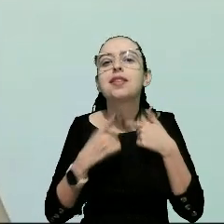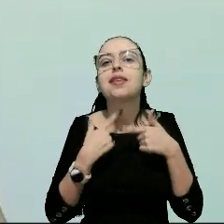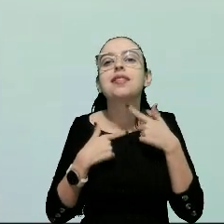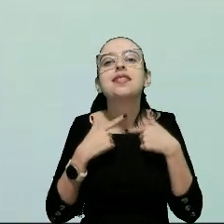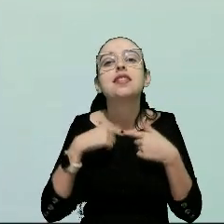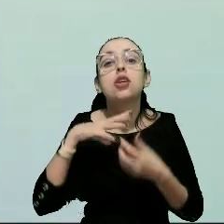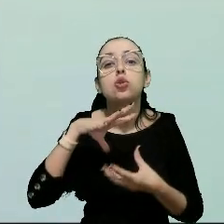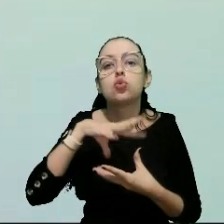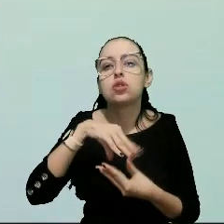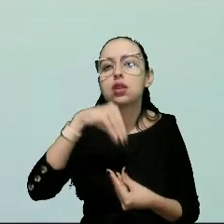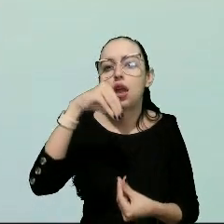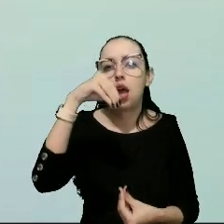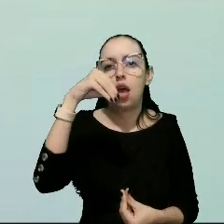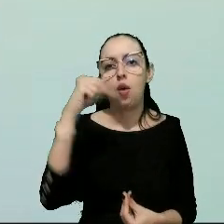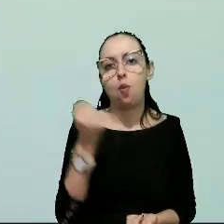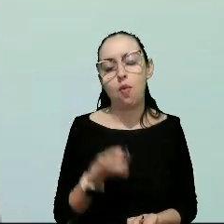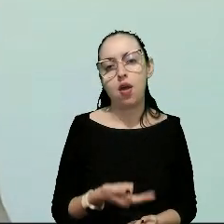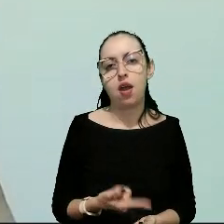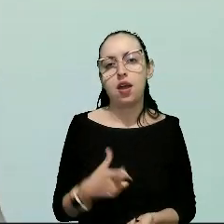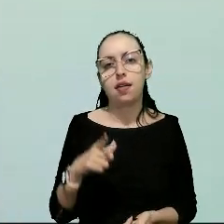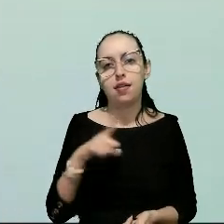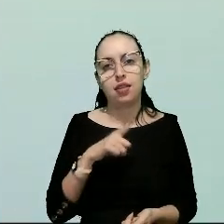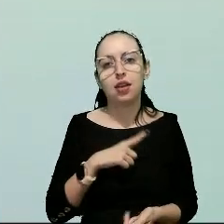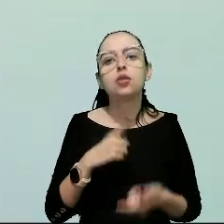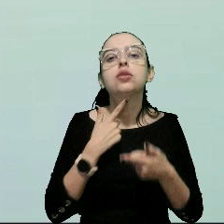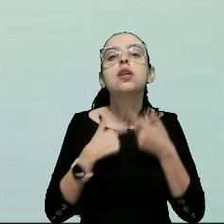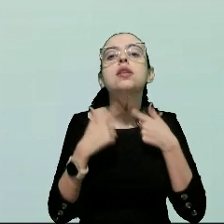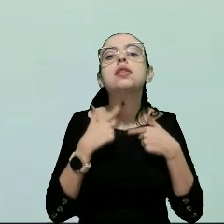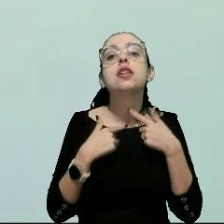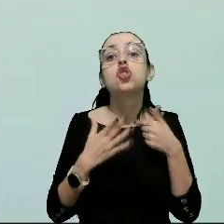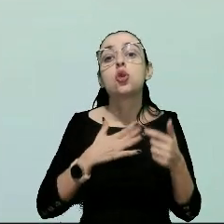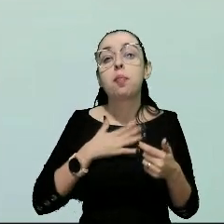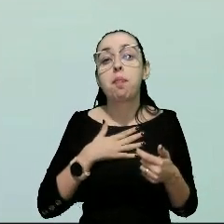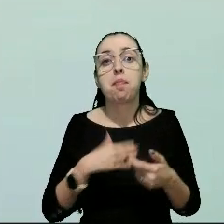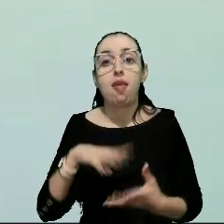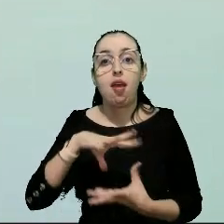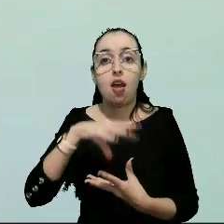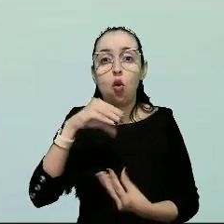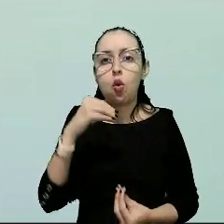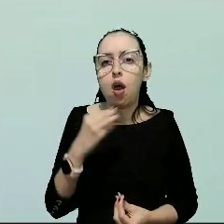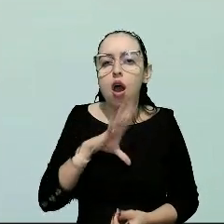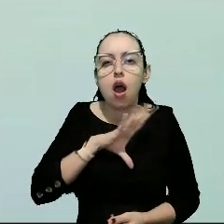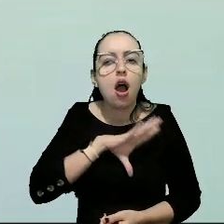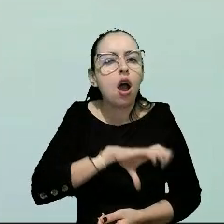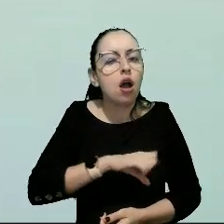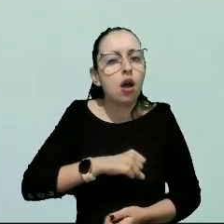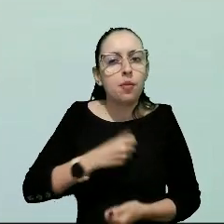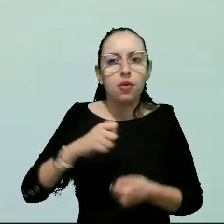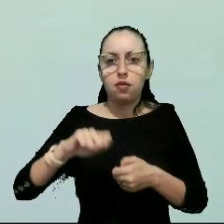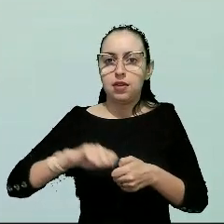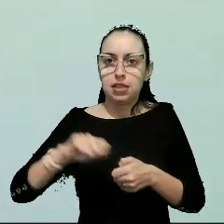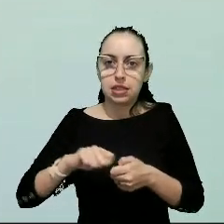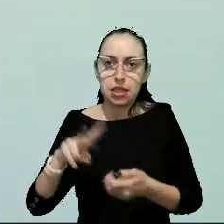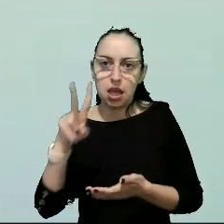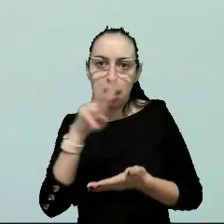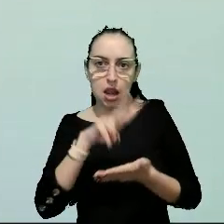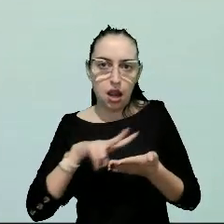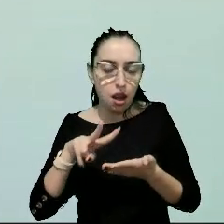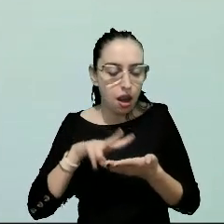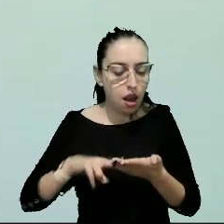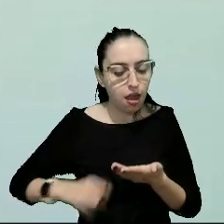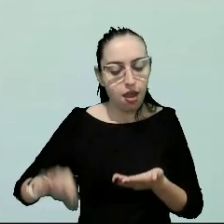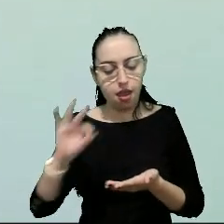tesão na alma. Eu tenho tesão na minha alma. O que eu amo fazer